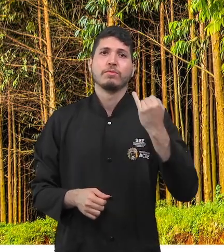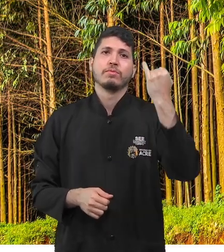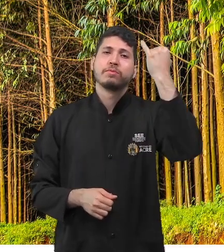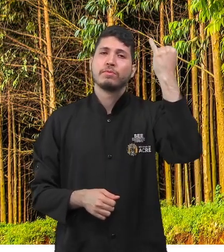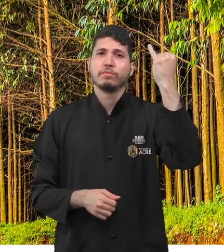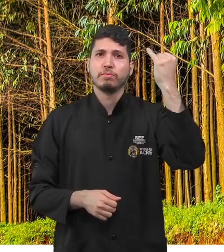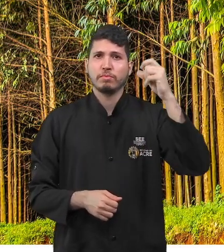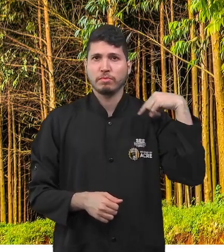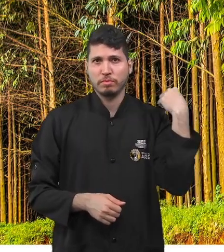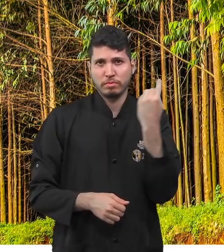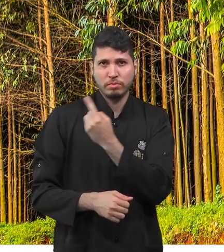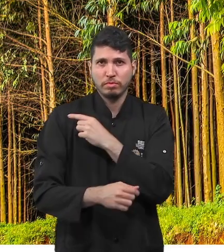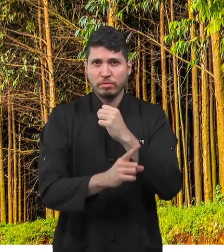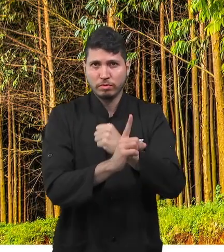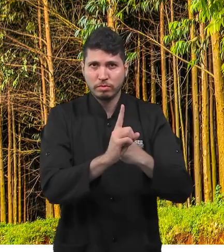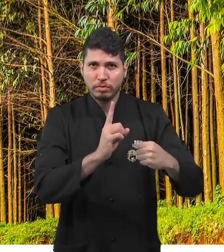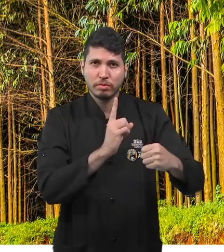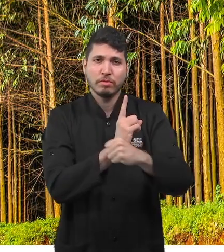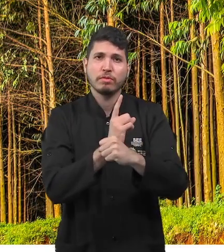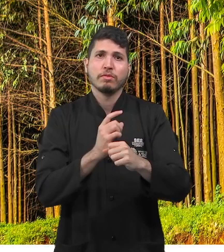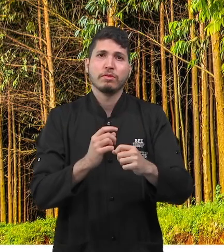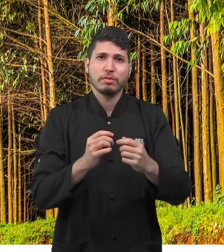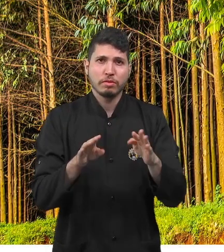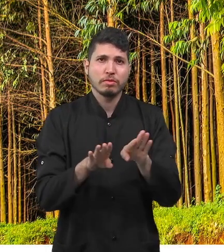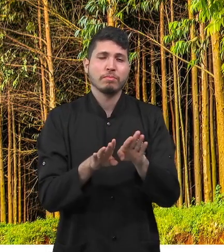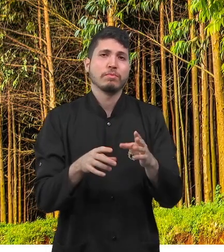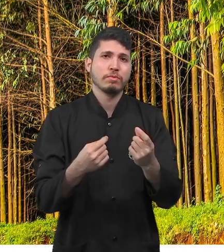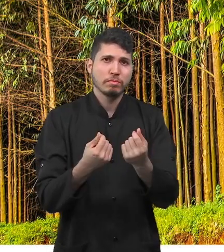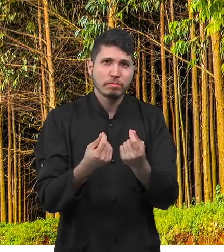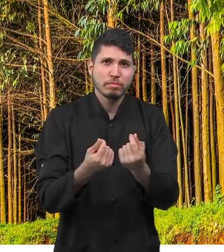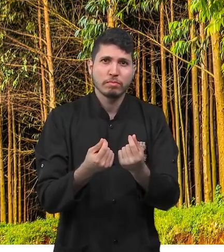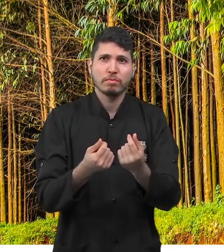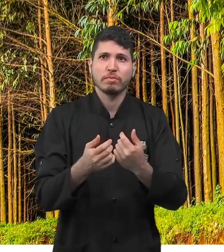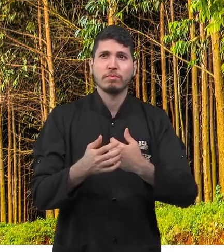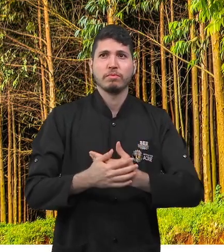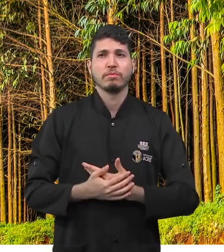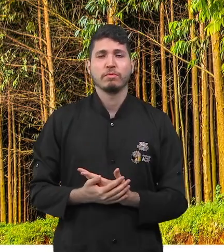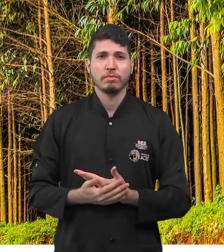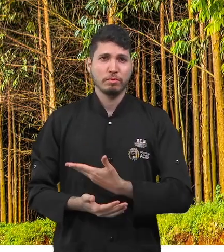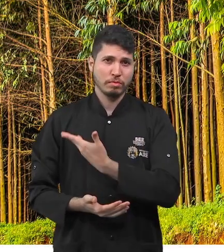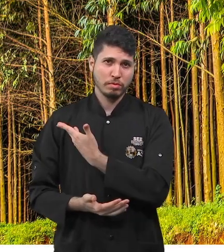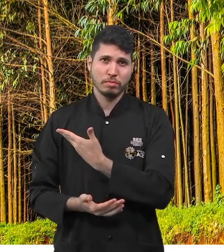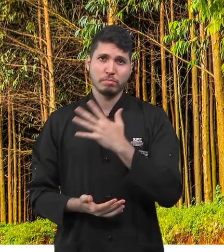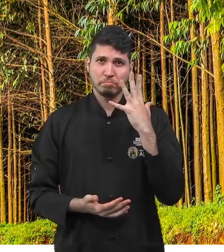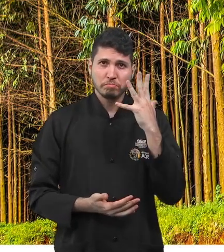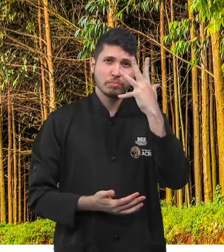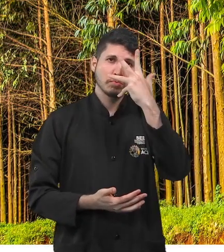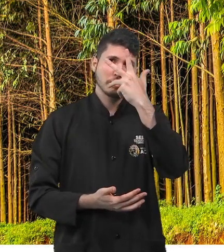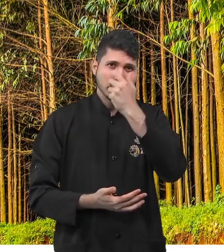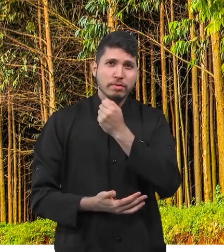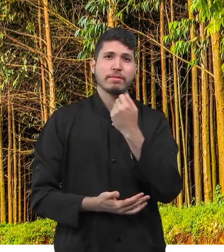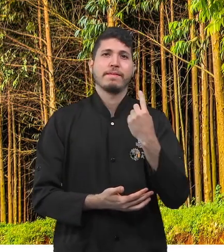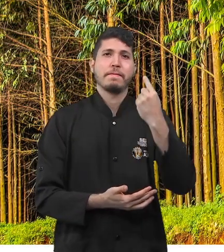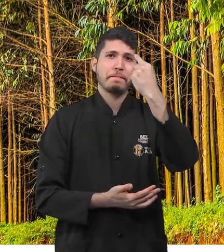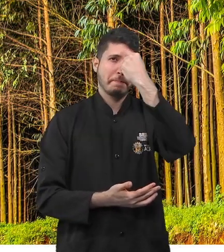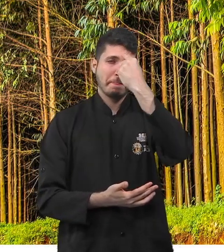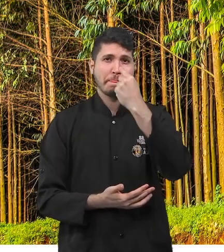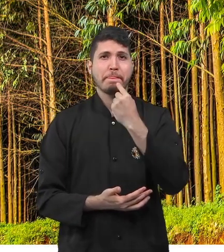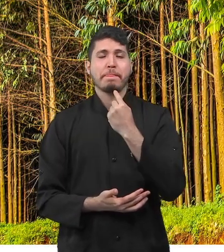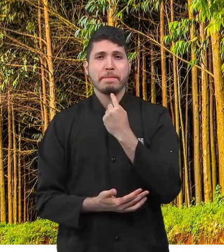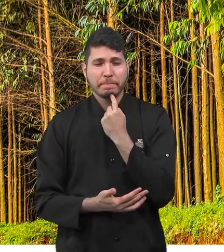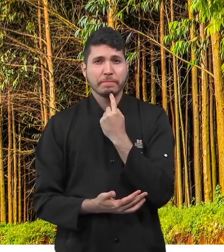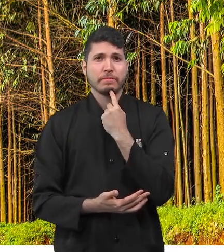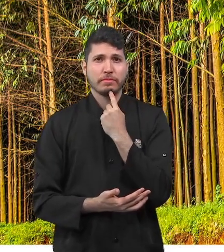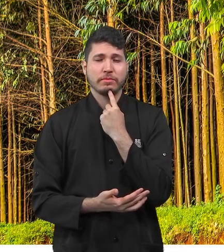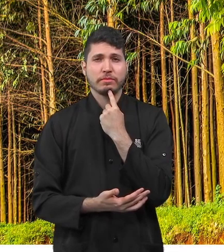e social. Por isso escolhi como fundo da imagem, está até muito bonito. Então, o manejo florestal ele